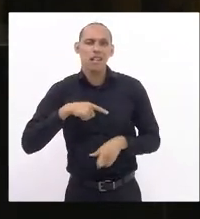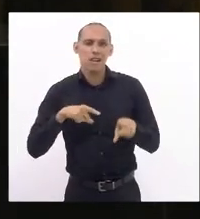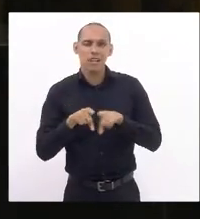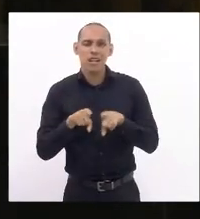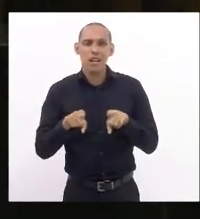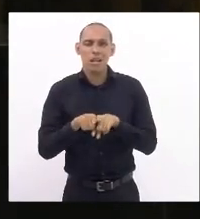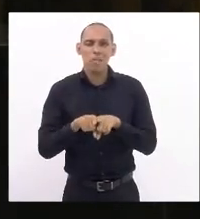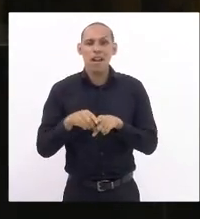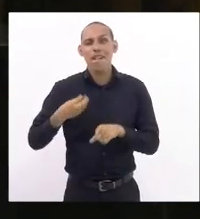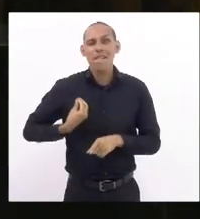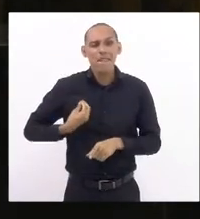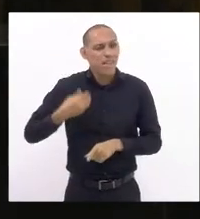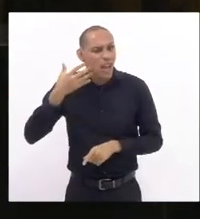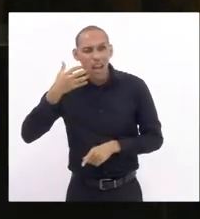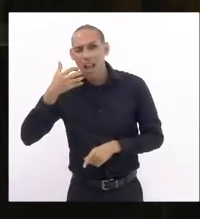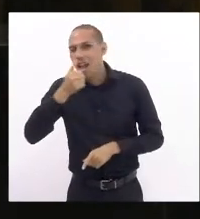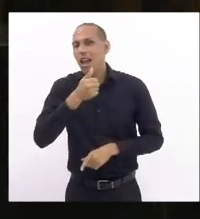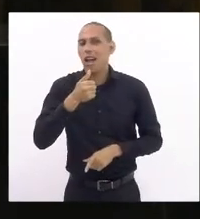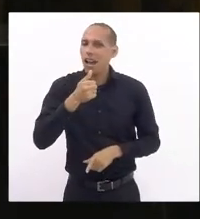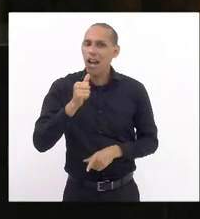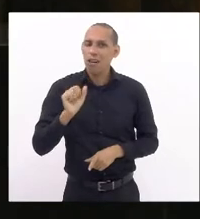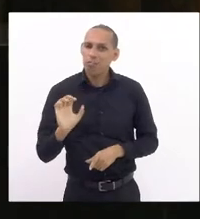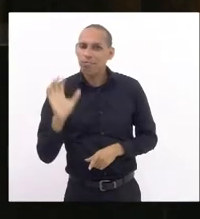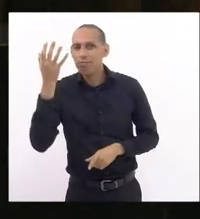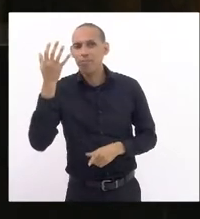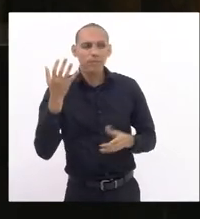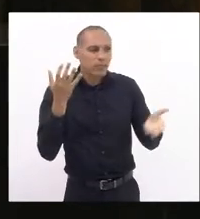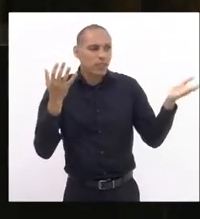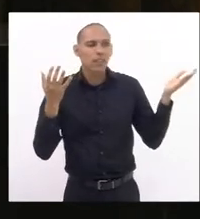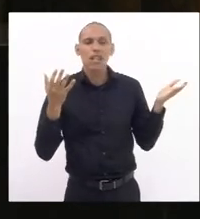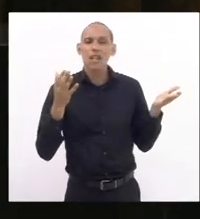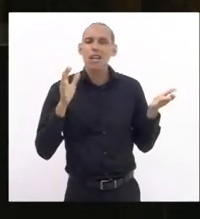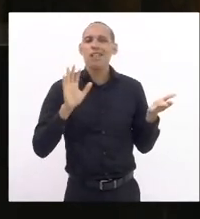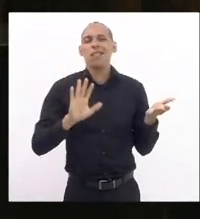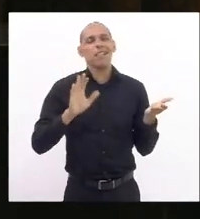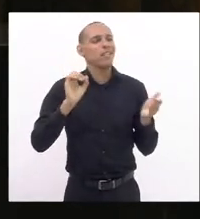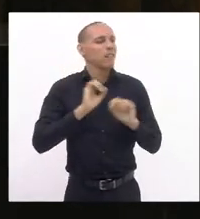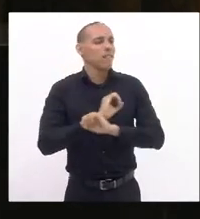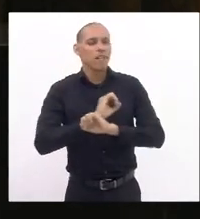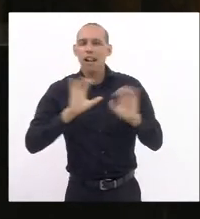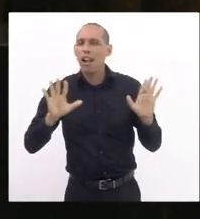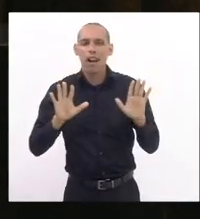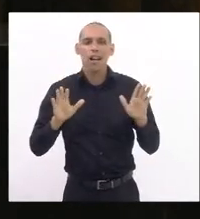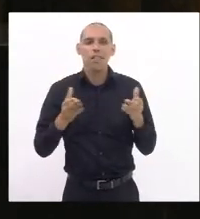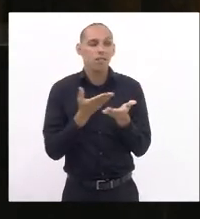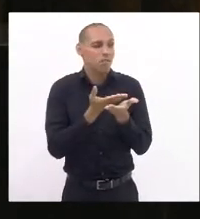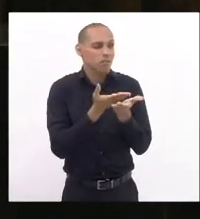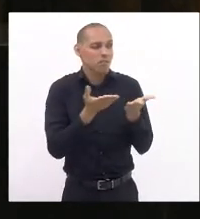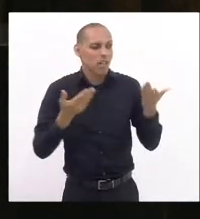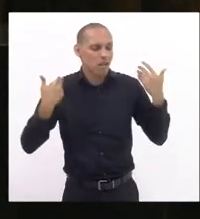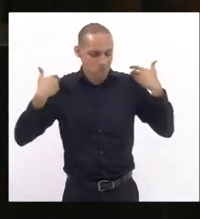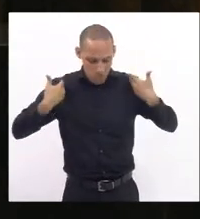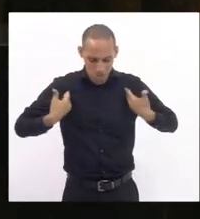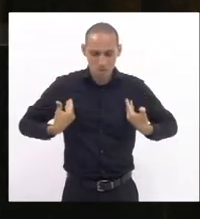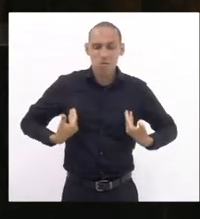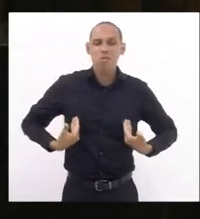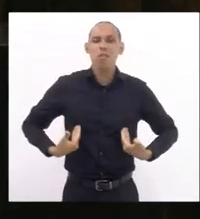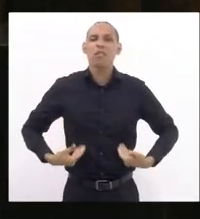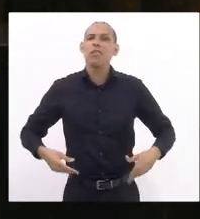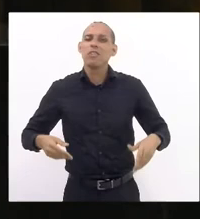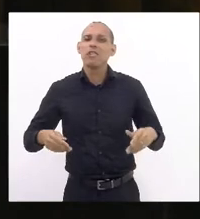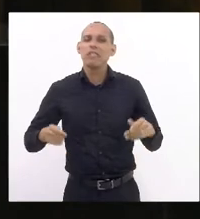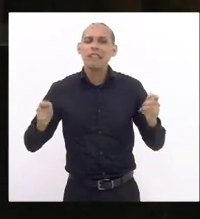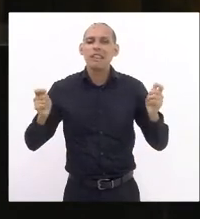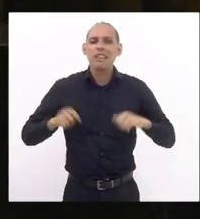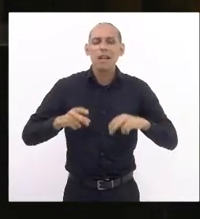que sobreviveram a essa tragédia, mas que, evidentemente, traz no seu corpo também